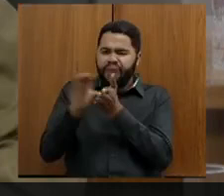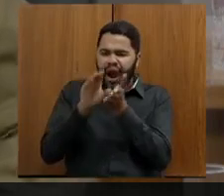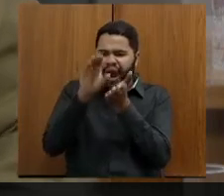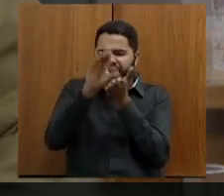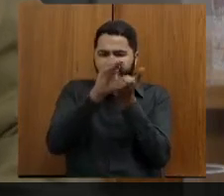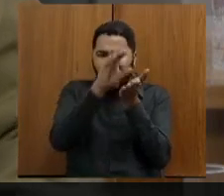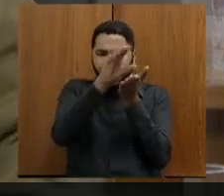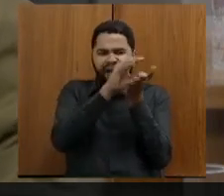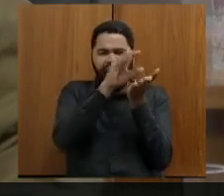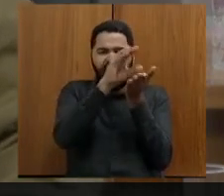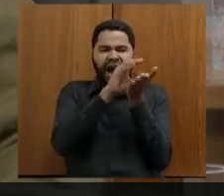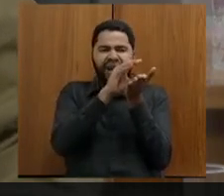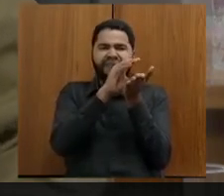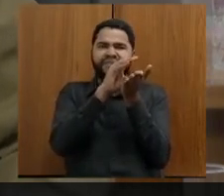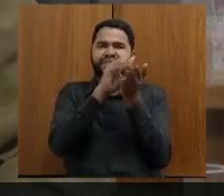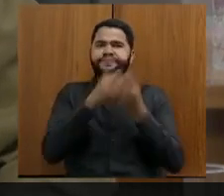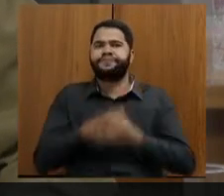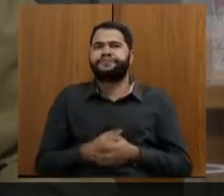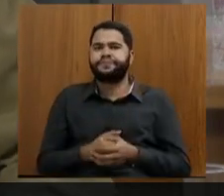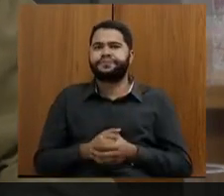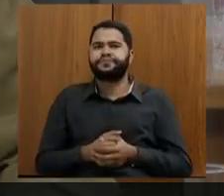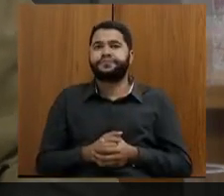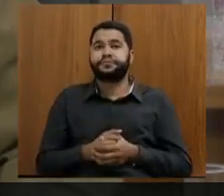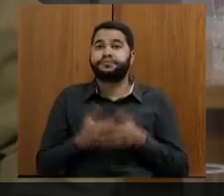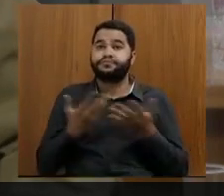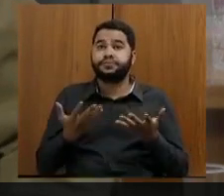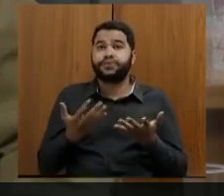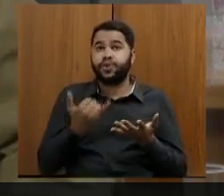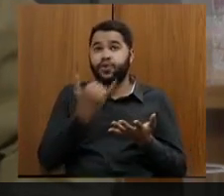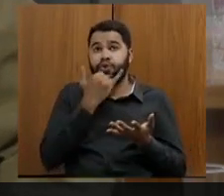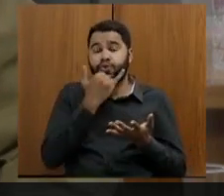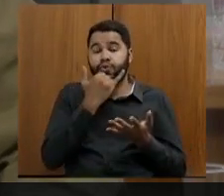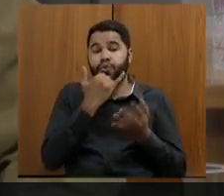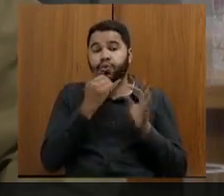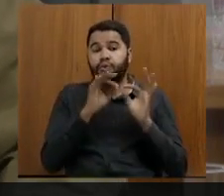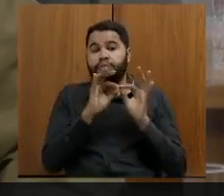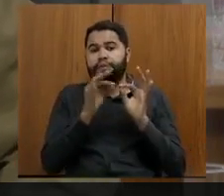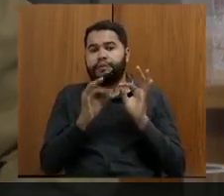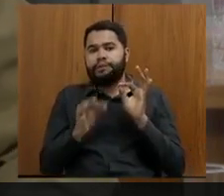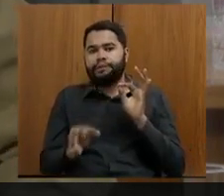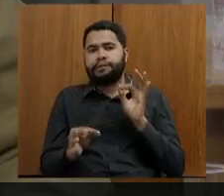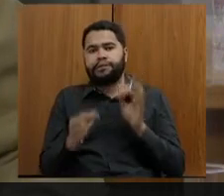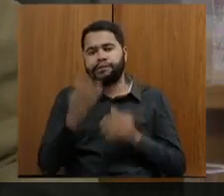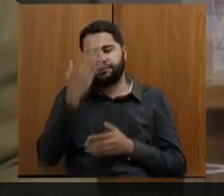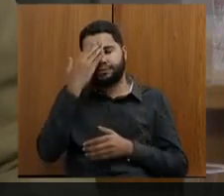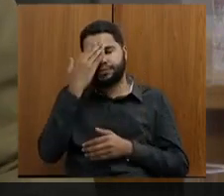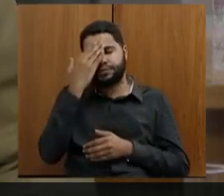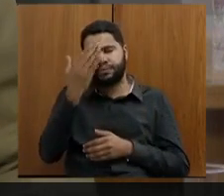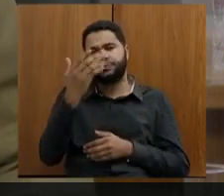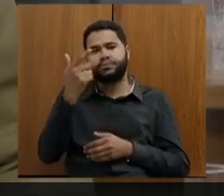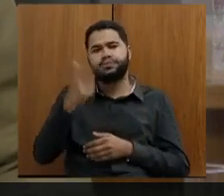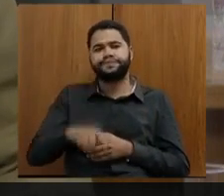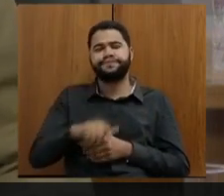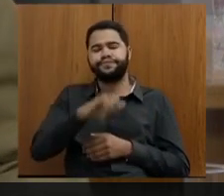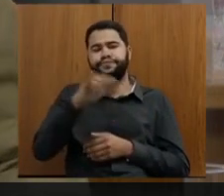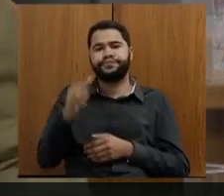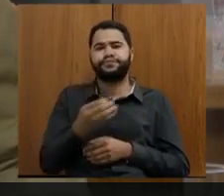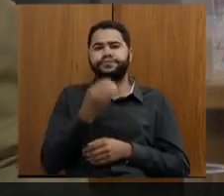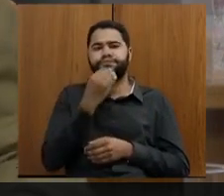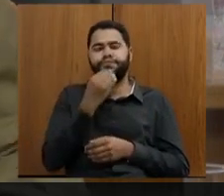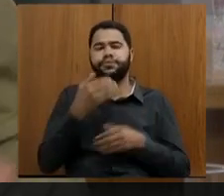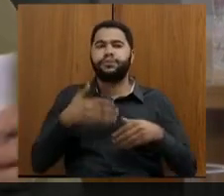a gente tem chegar a esses resultados a minha fala é essa desculpa avançar o prazo e muito obrigado Mais uma vez pela oportunidade